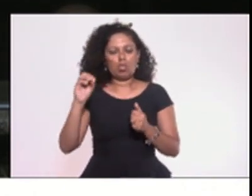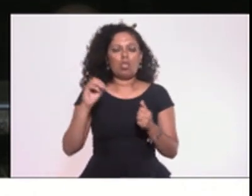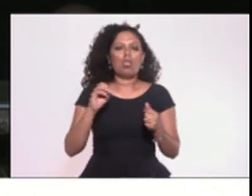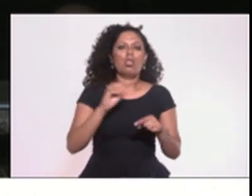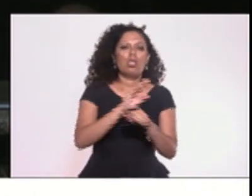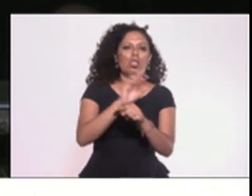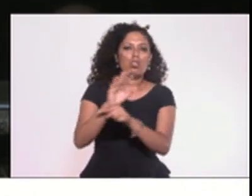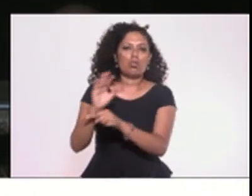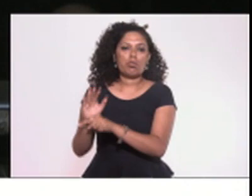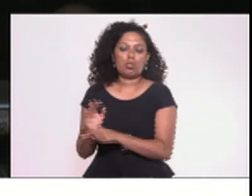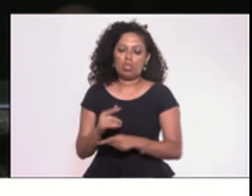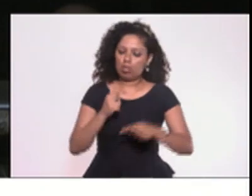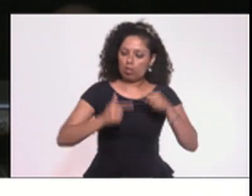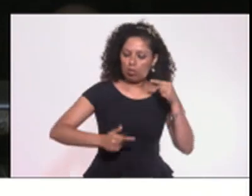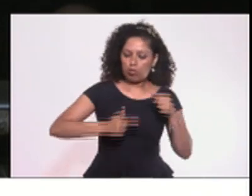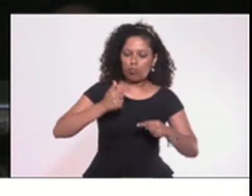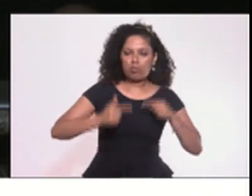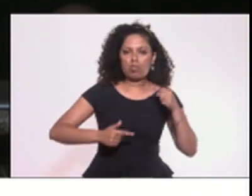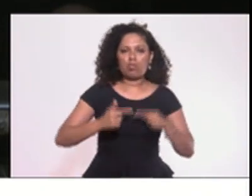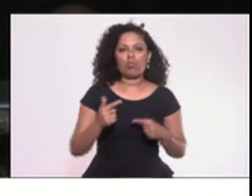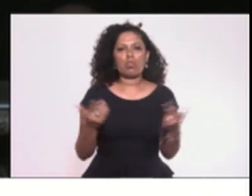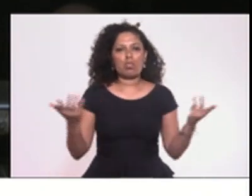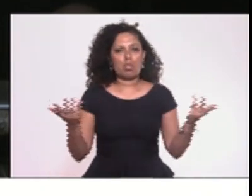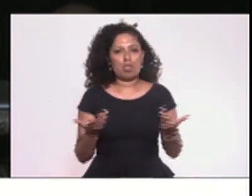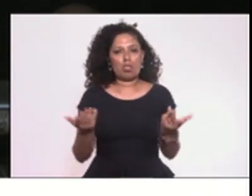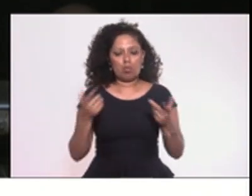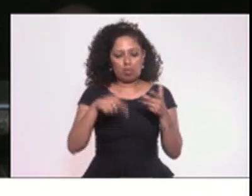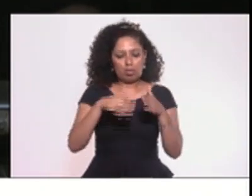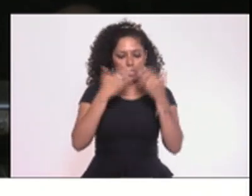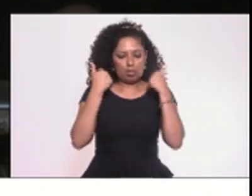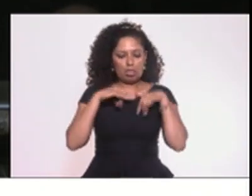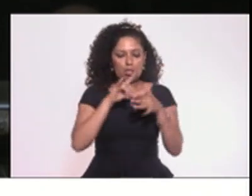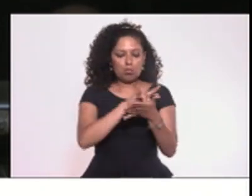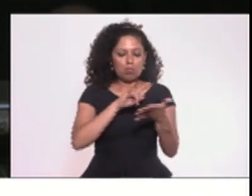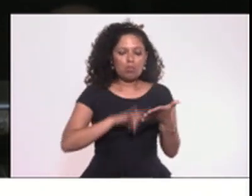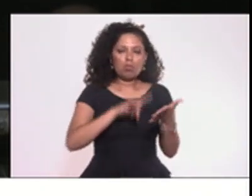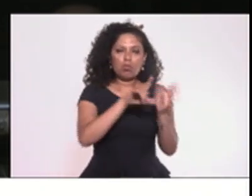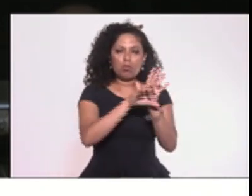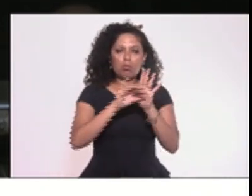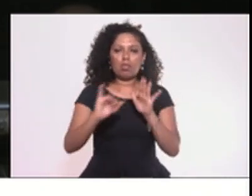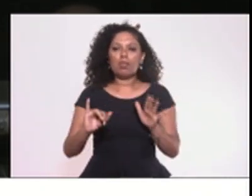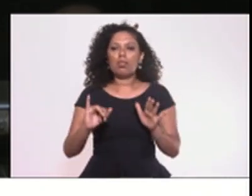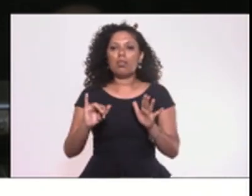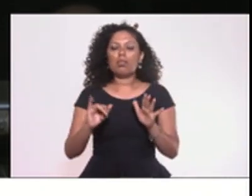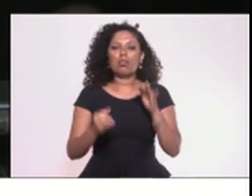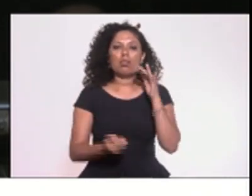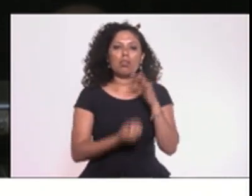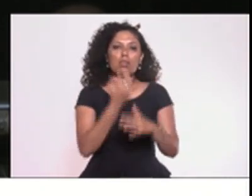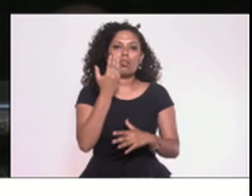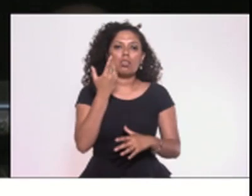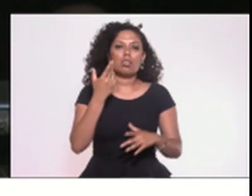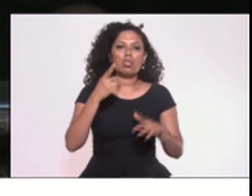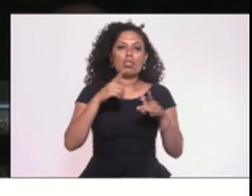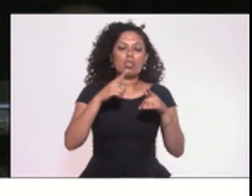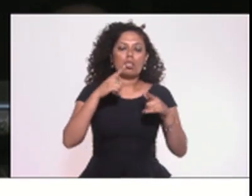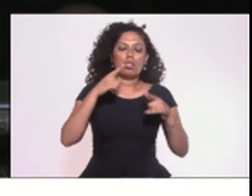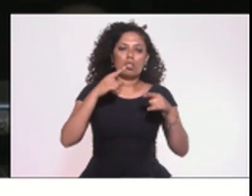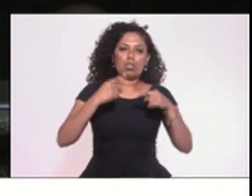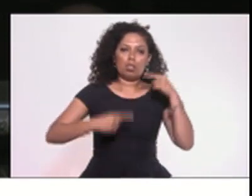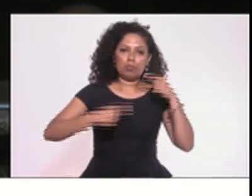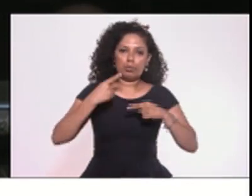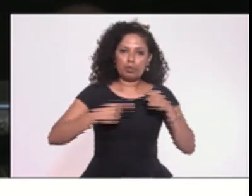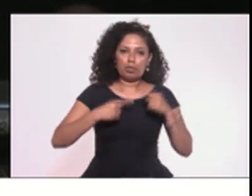mais as políticas. Agora, recentemente, a LERJ aprovou uma lei criando a política estadual